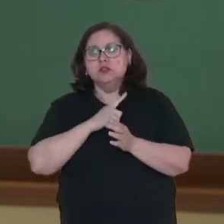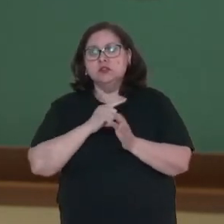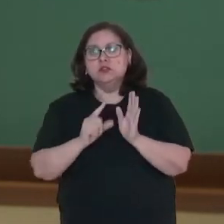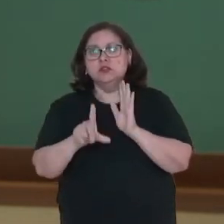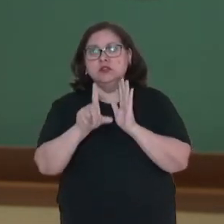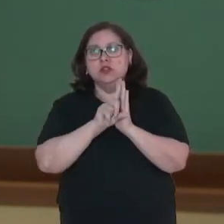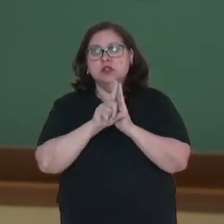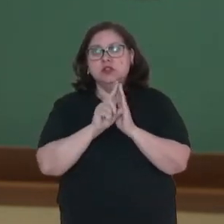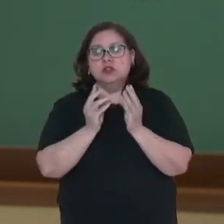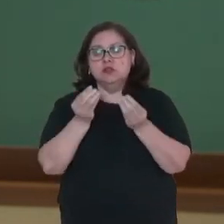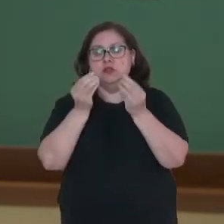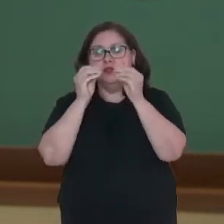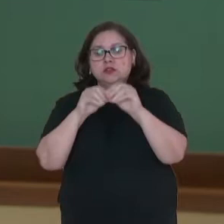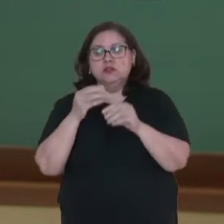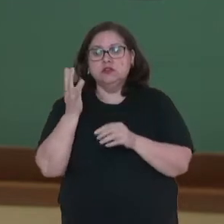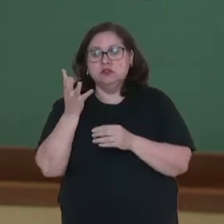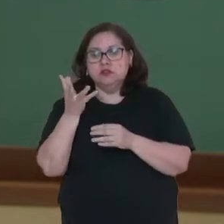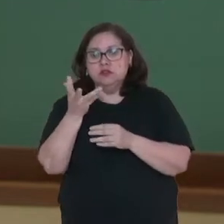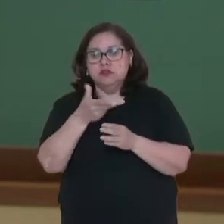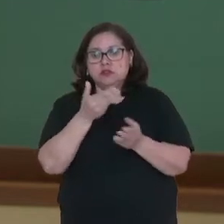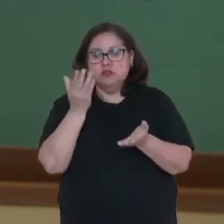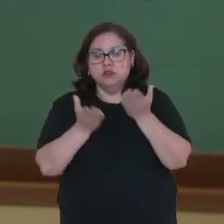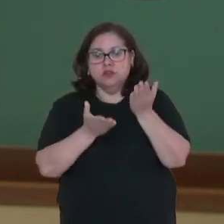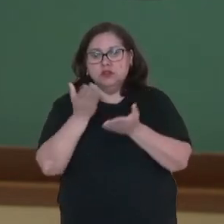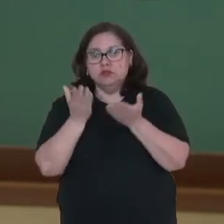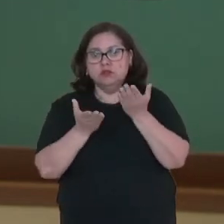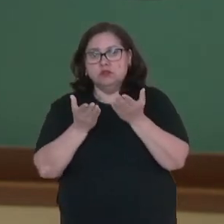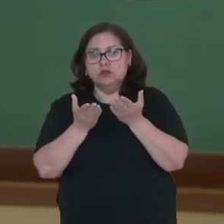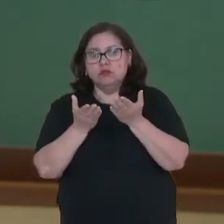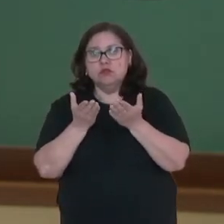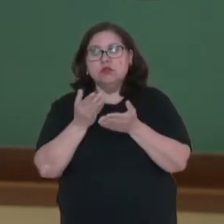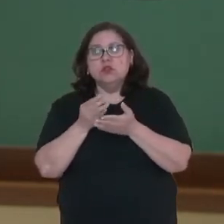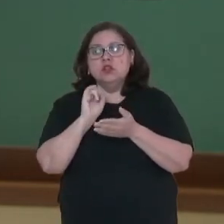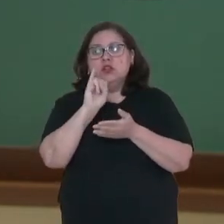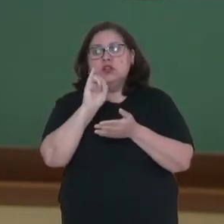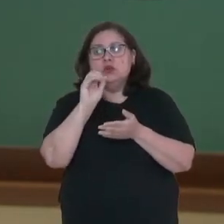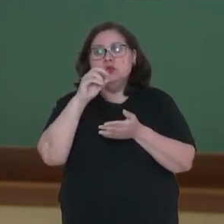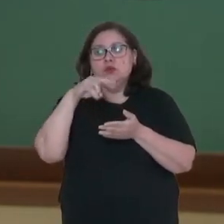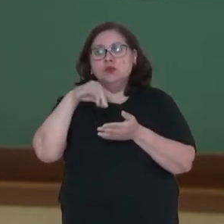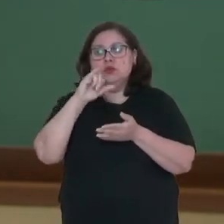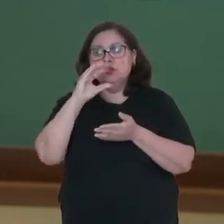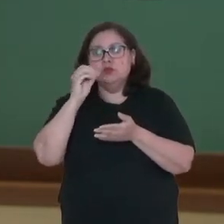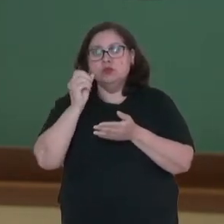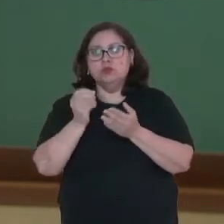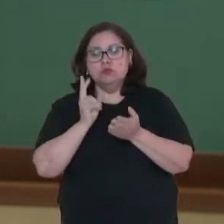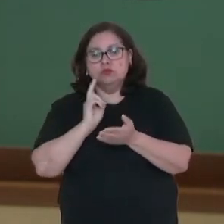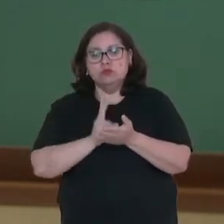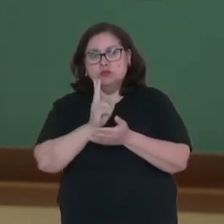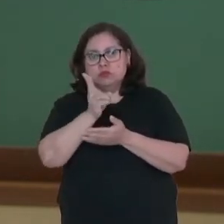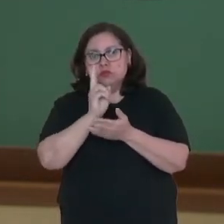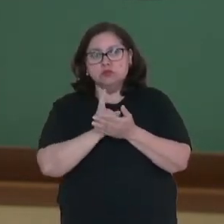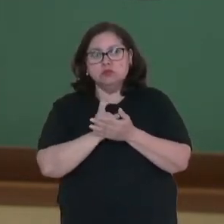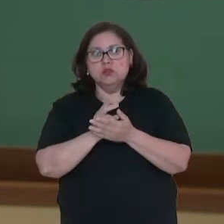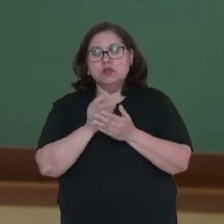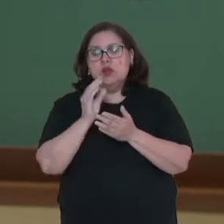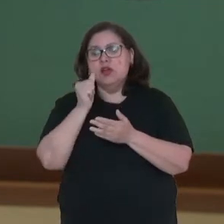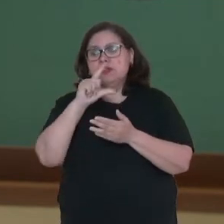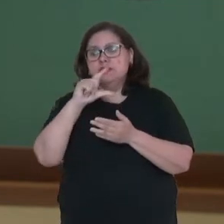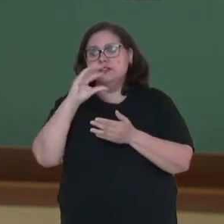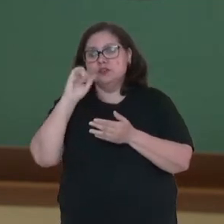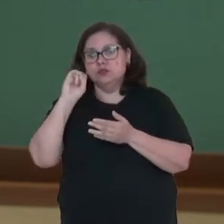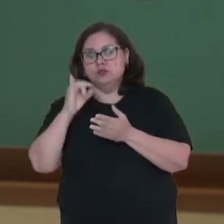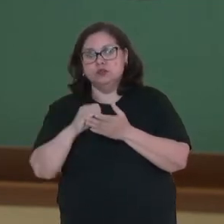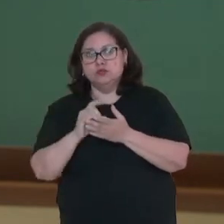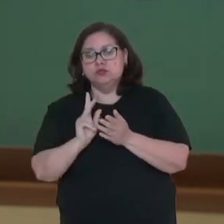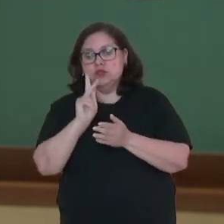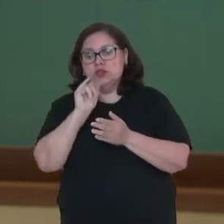da aplicação da lei da velocidade do equilíbrio iônico. Constante de ionização dos ácidos. O Ki,